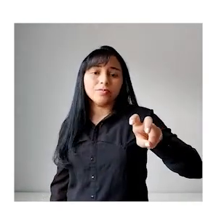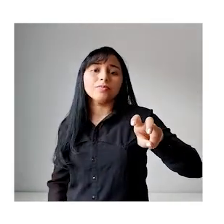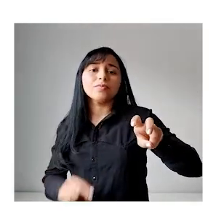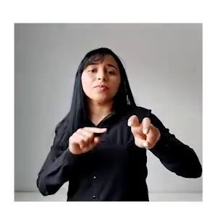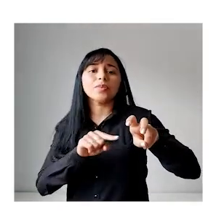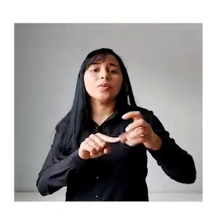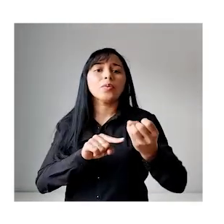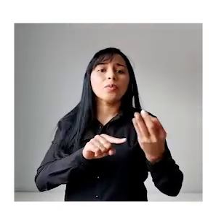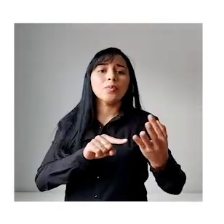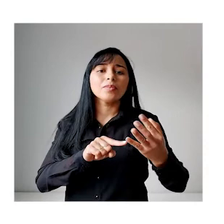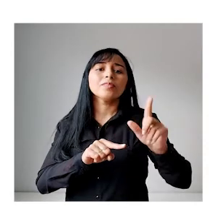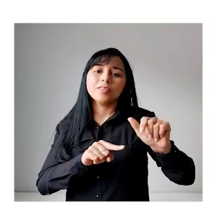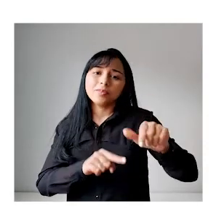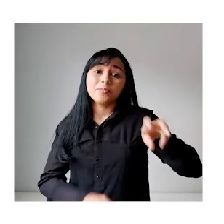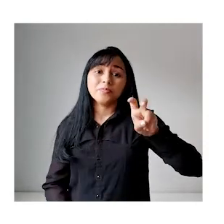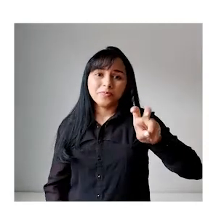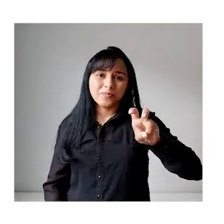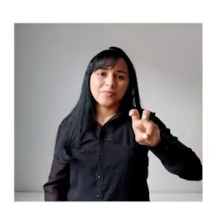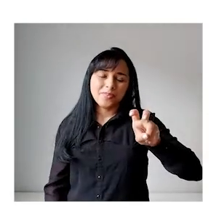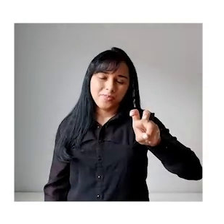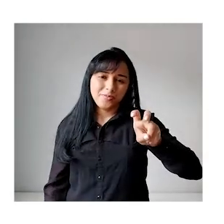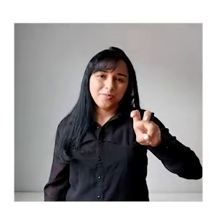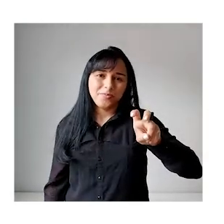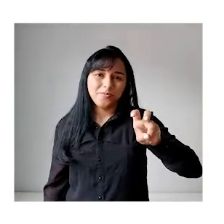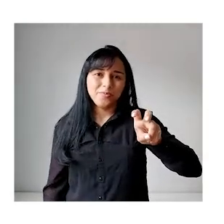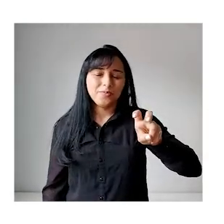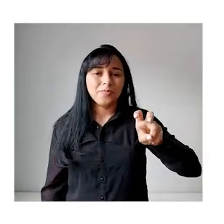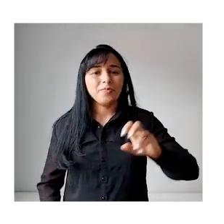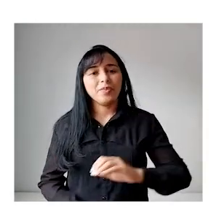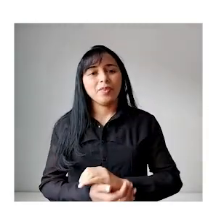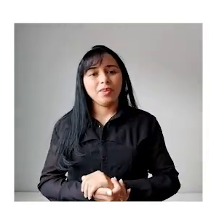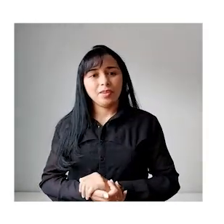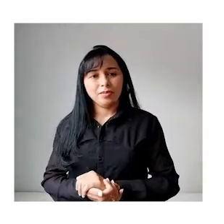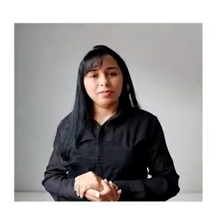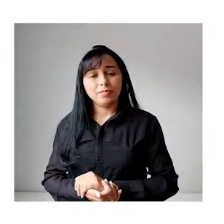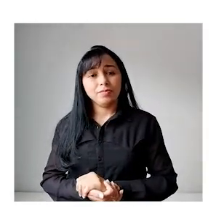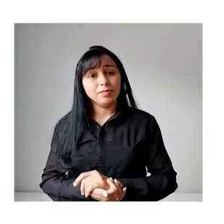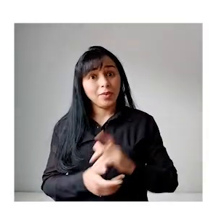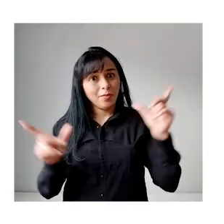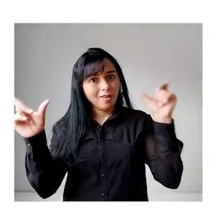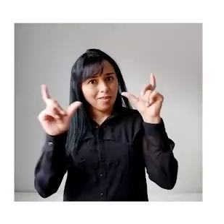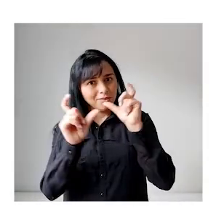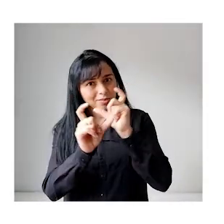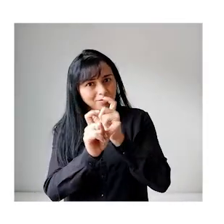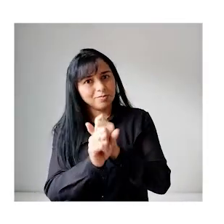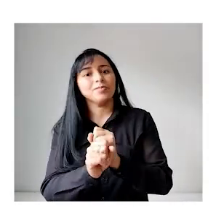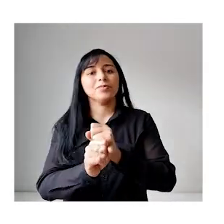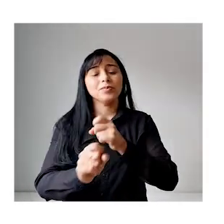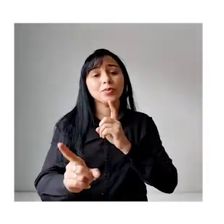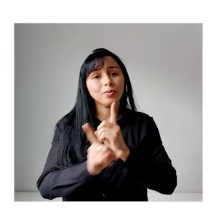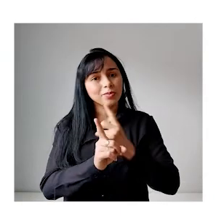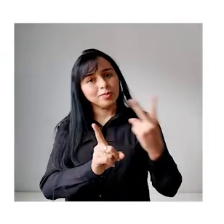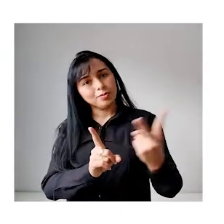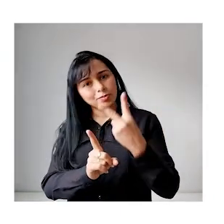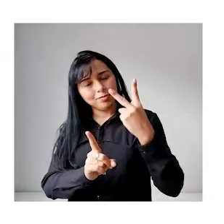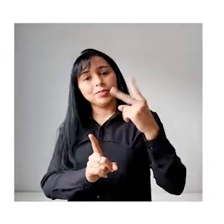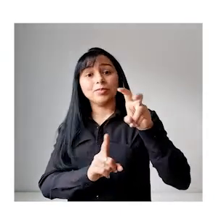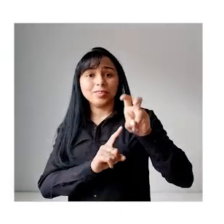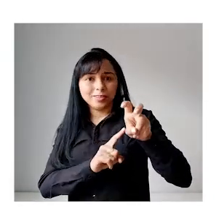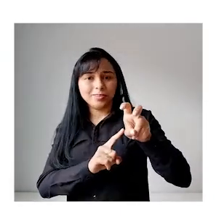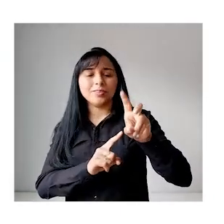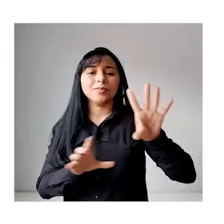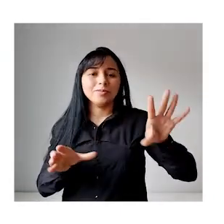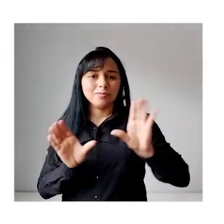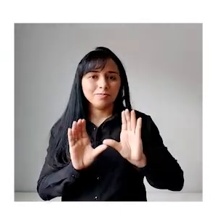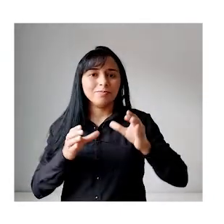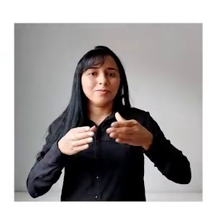E a raiz quadrada de 25 é igual a 5. Então, a expressão ela é sim definida no conjunto dos